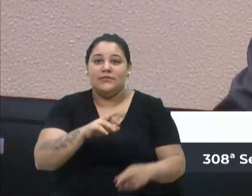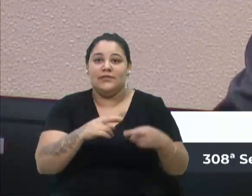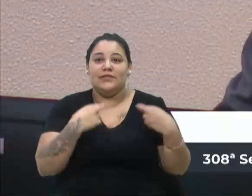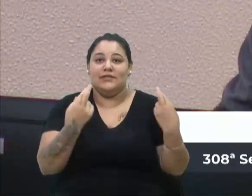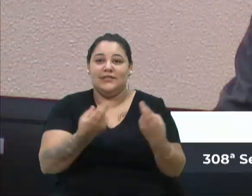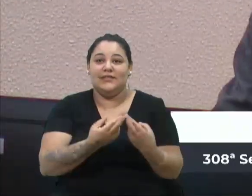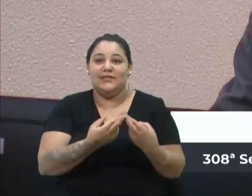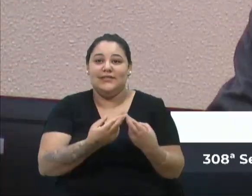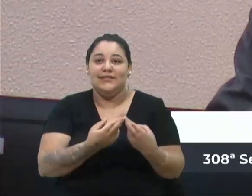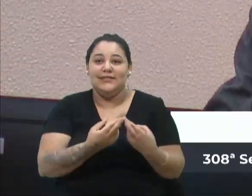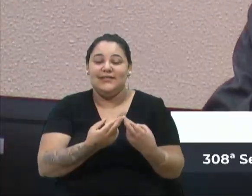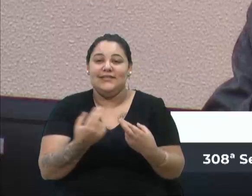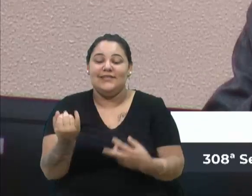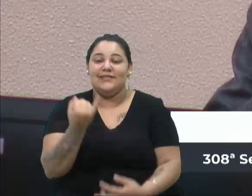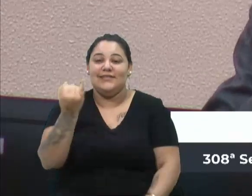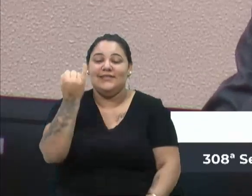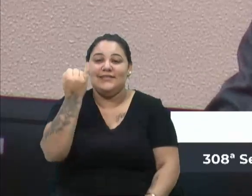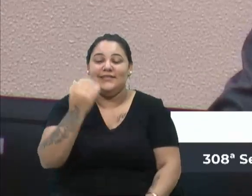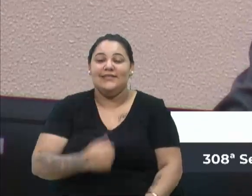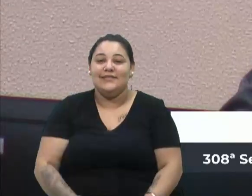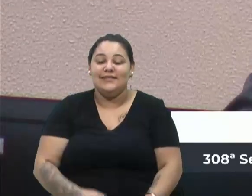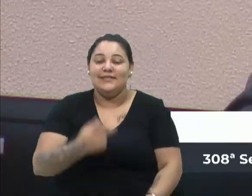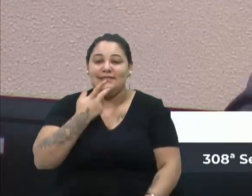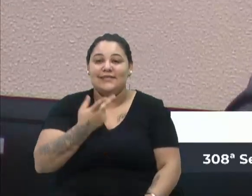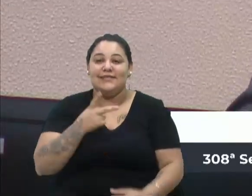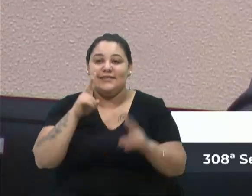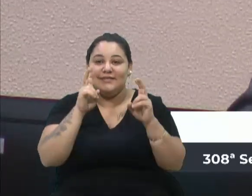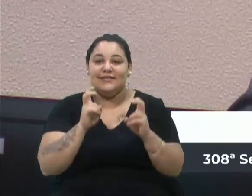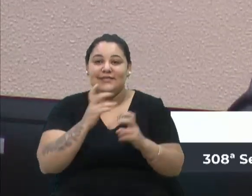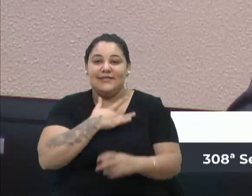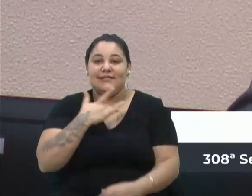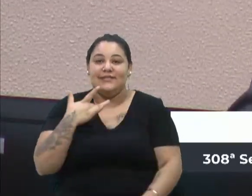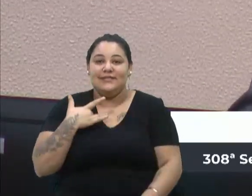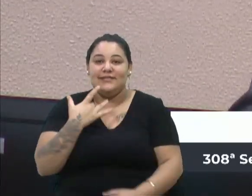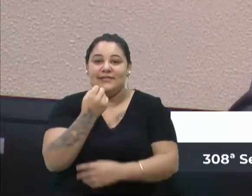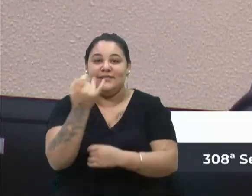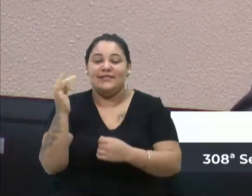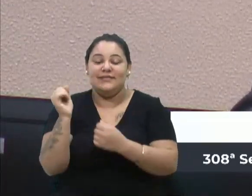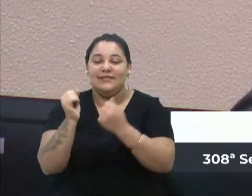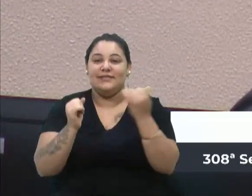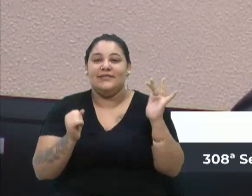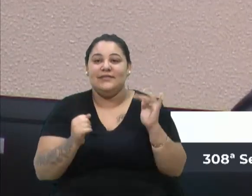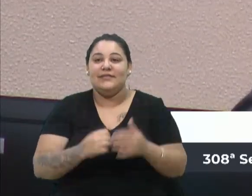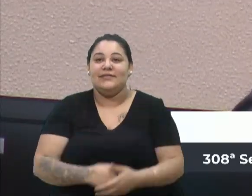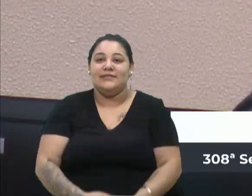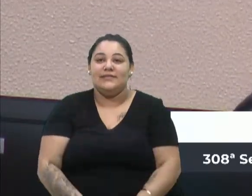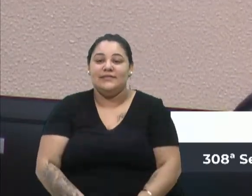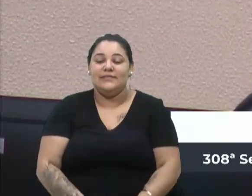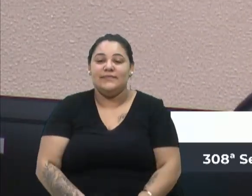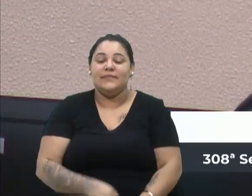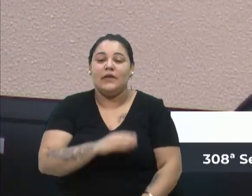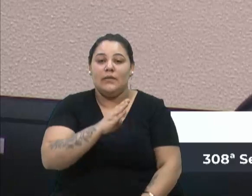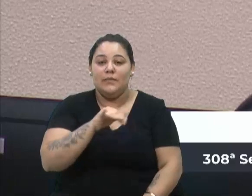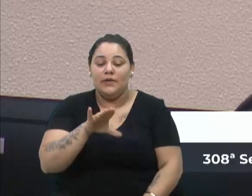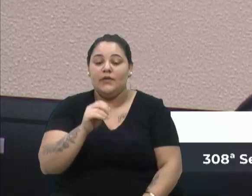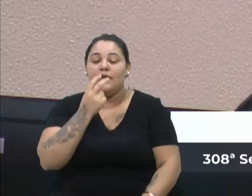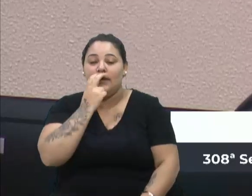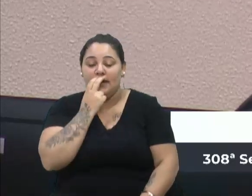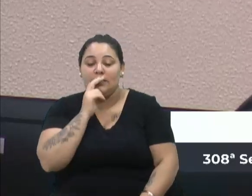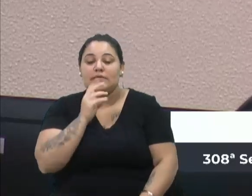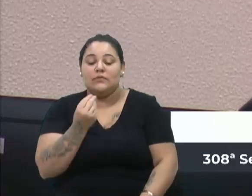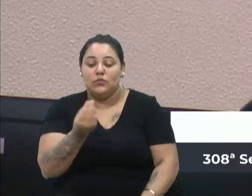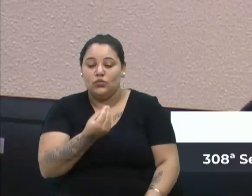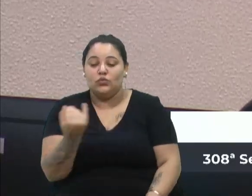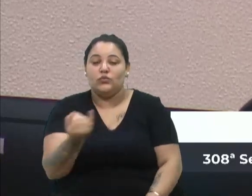importantíssima que fala de saúde meio ambiente biogás é importantíssimo é uma fonte